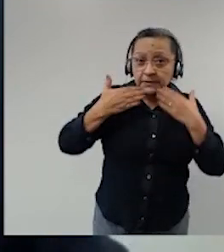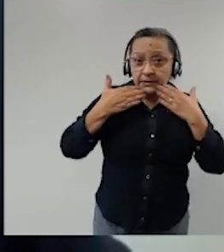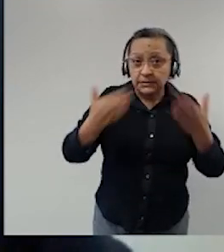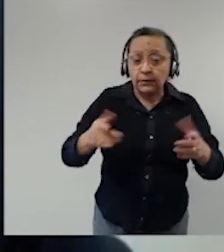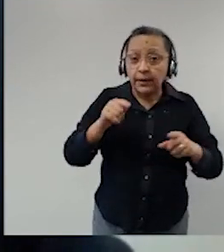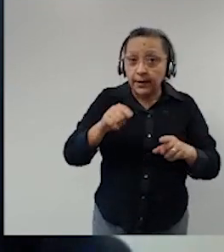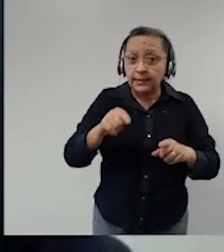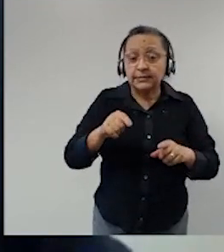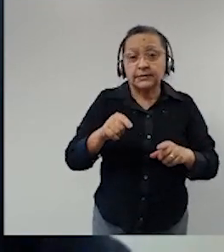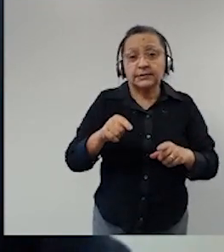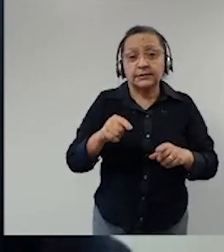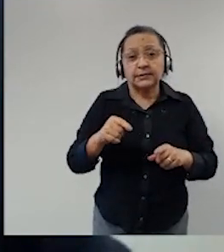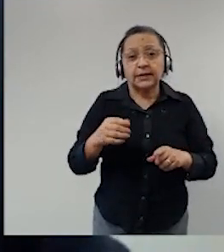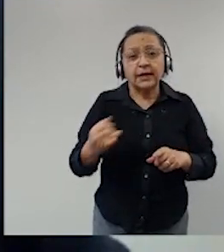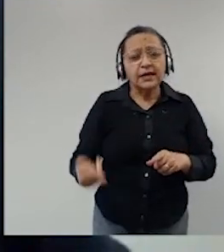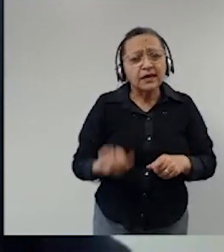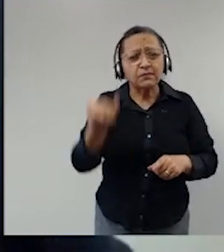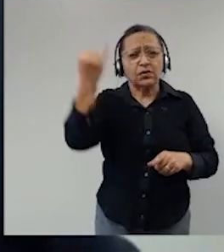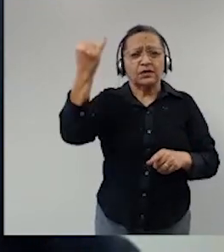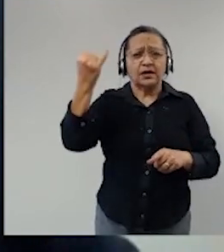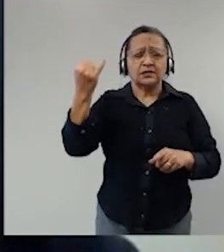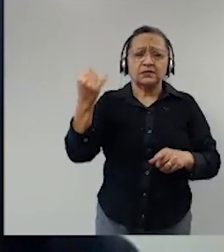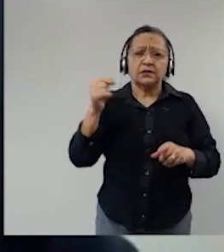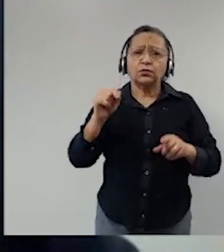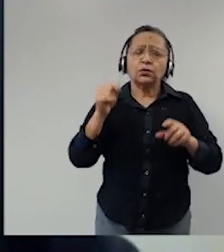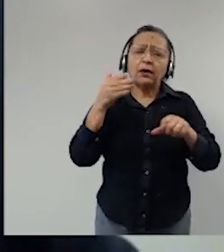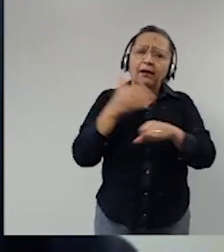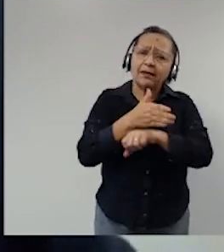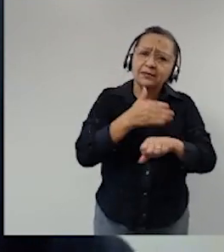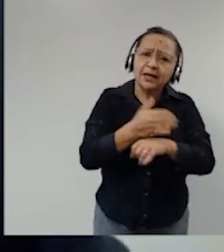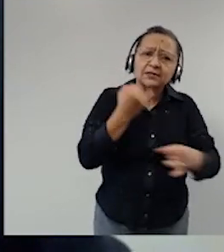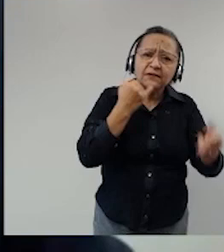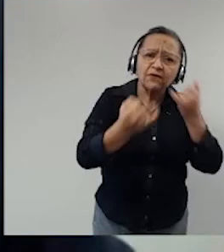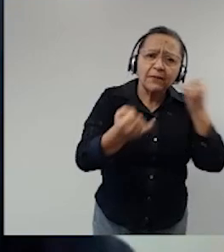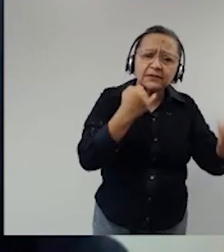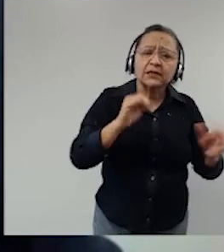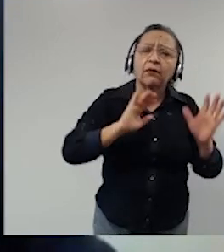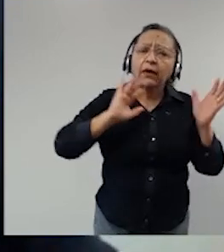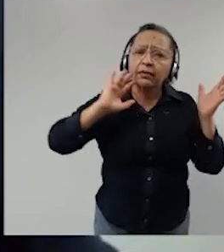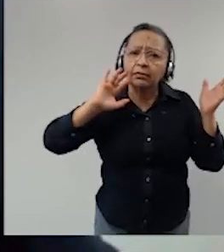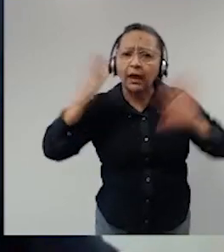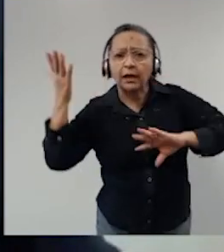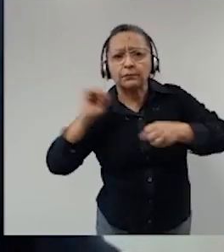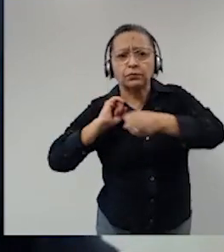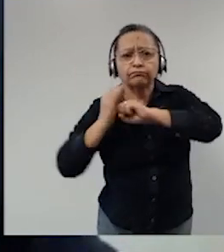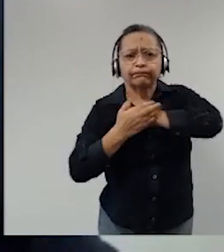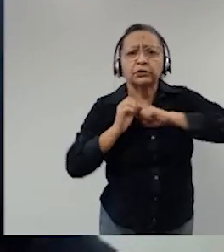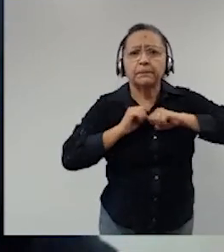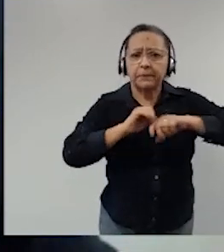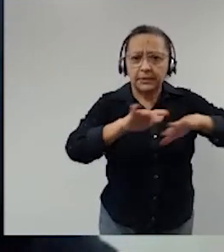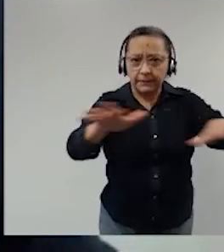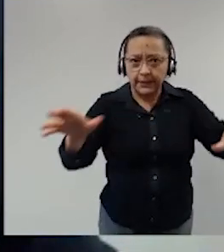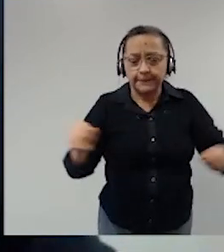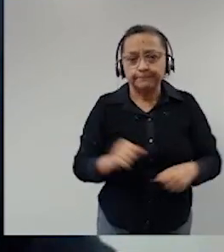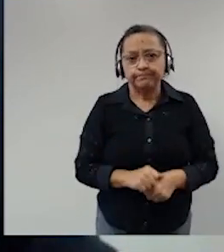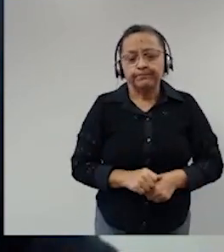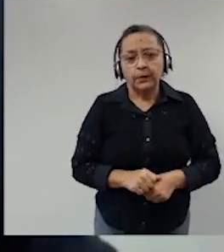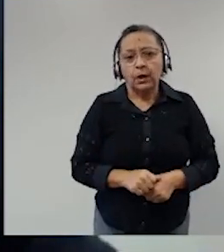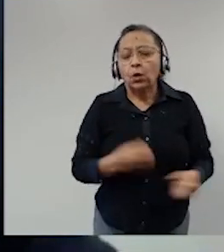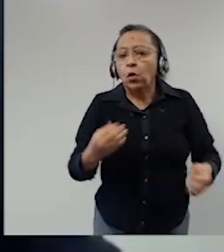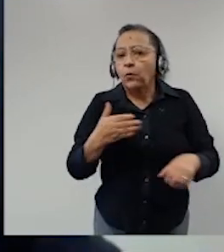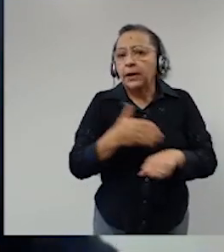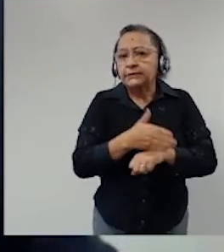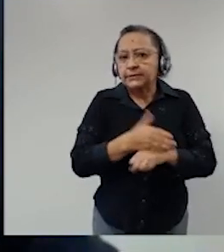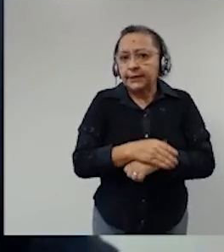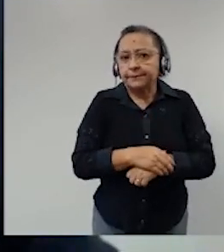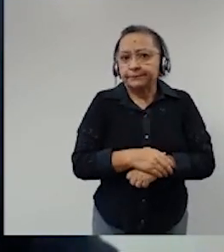à informação em tempo de pandemia em três perspectivas. Né? A perspectiva da prioridade do acesso à informação